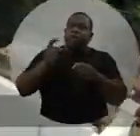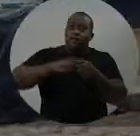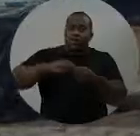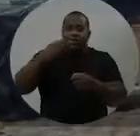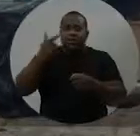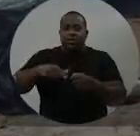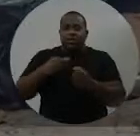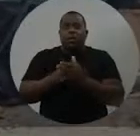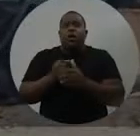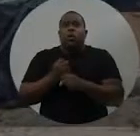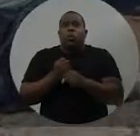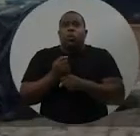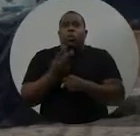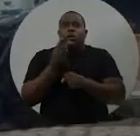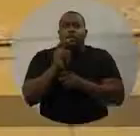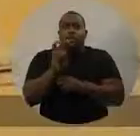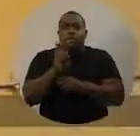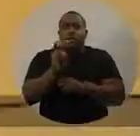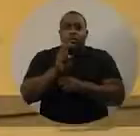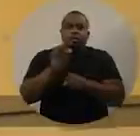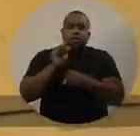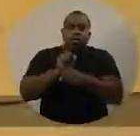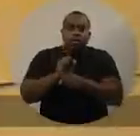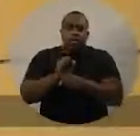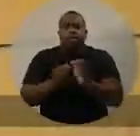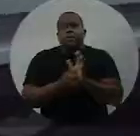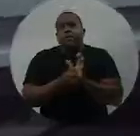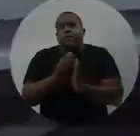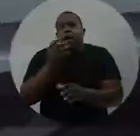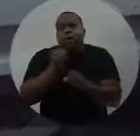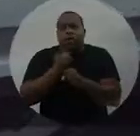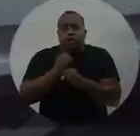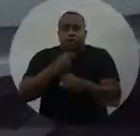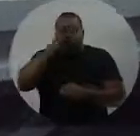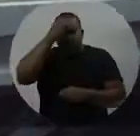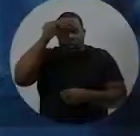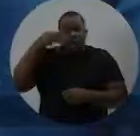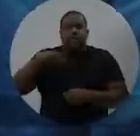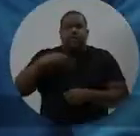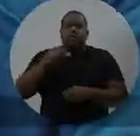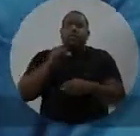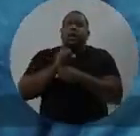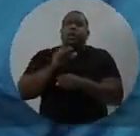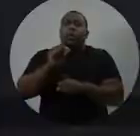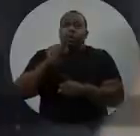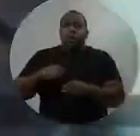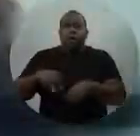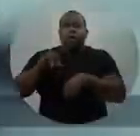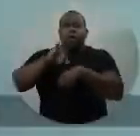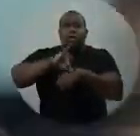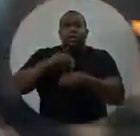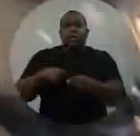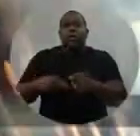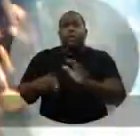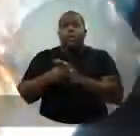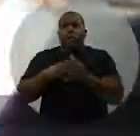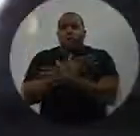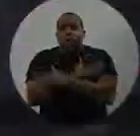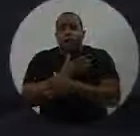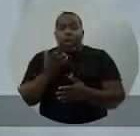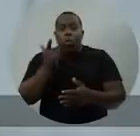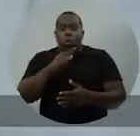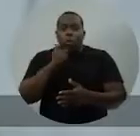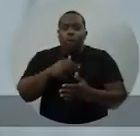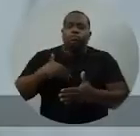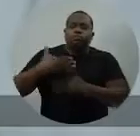funcionar depois de 55 anos parado. Com tanta obra da prefeitura, Salvador deixou de ser a capital nacional do desemprego para ser a que